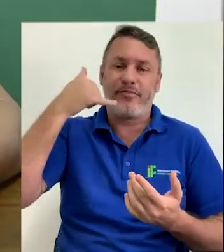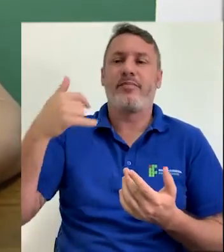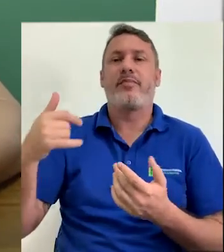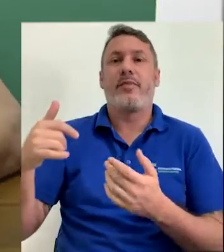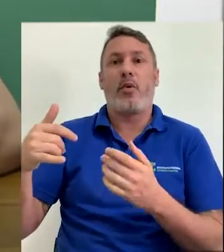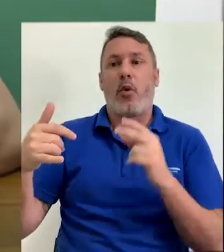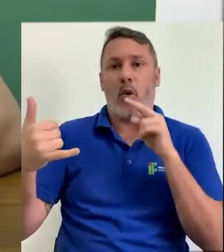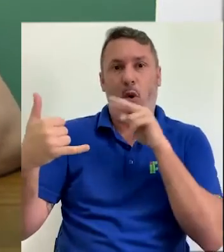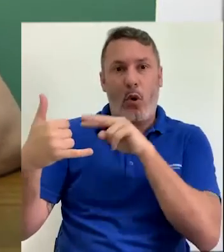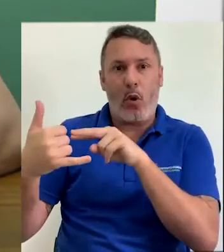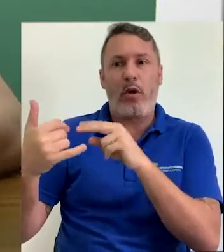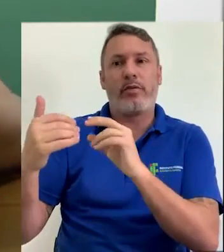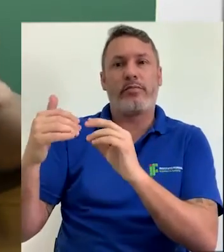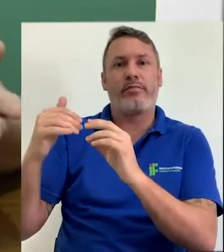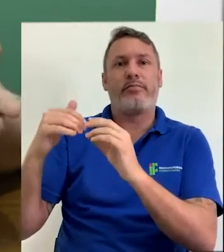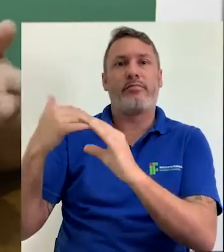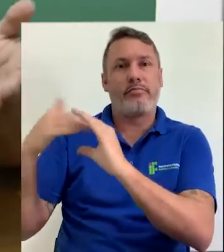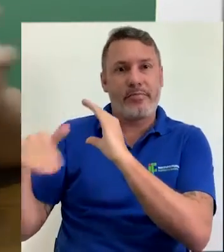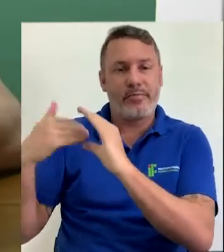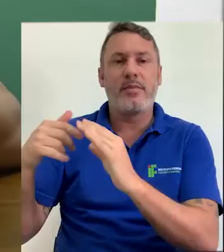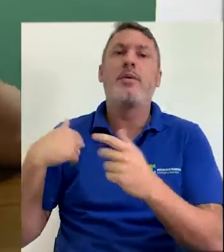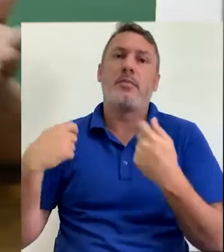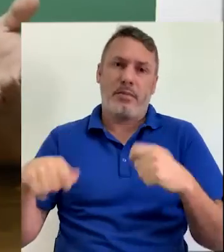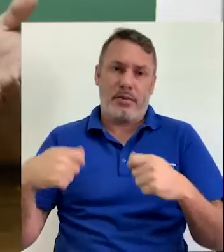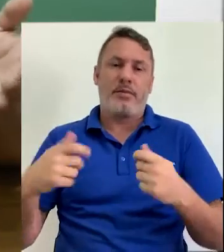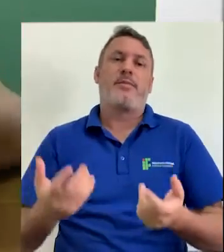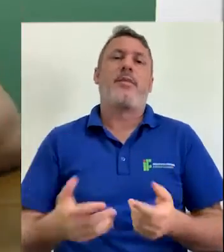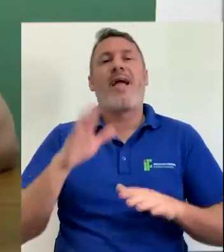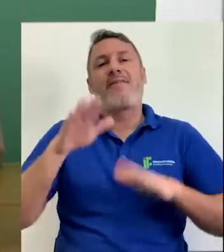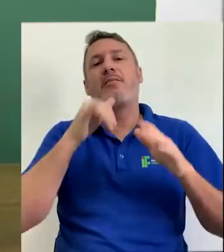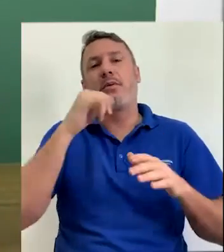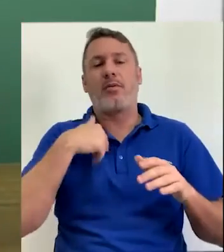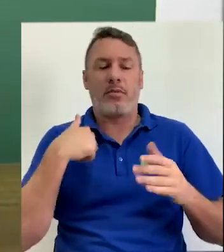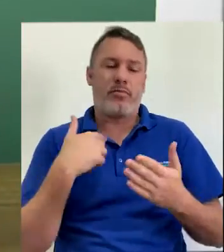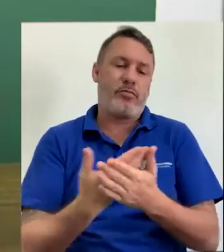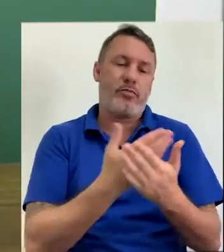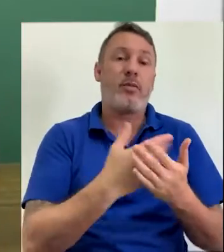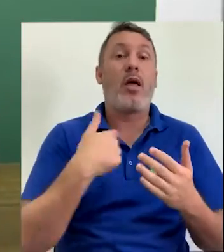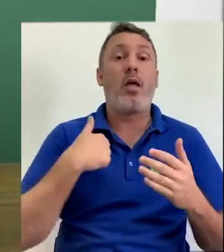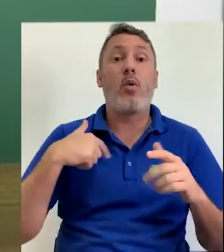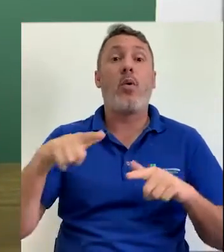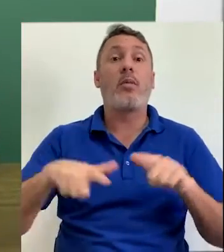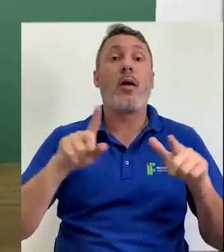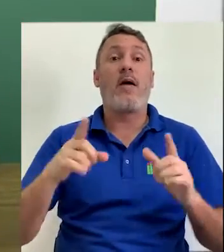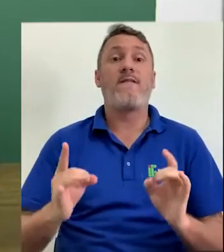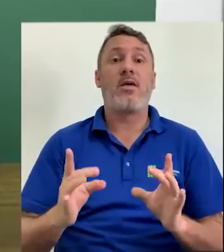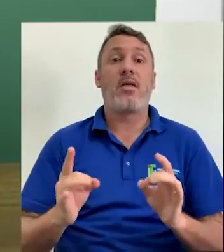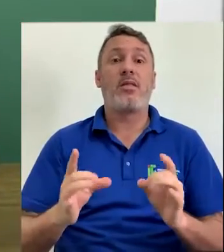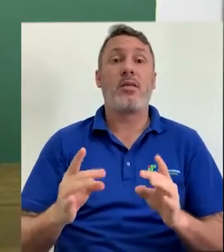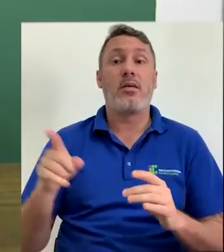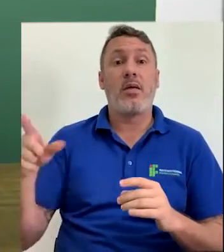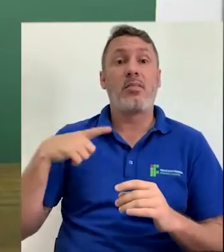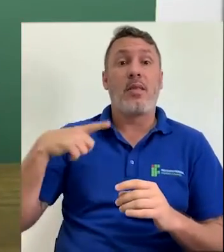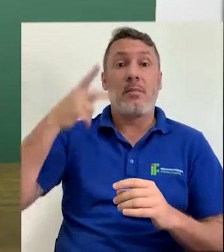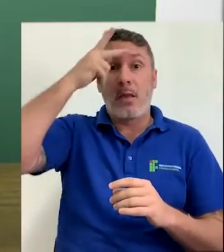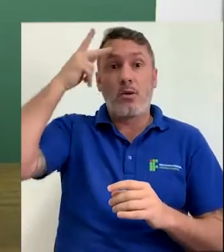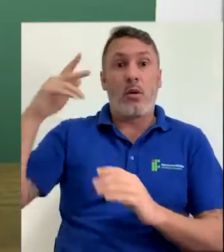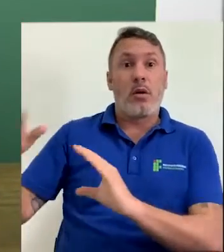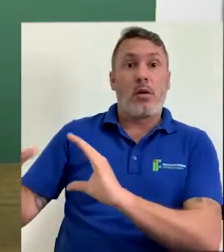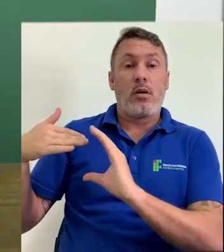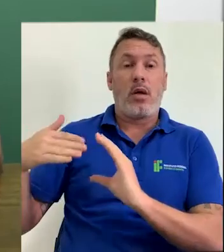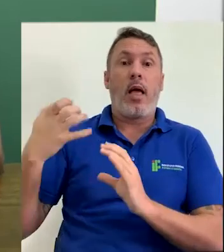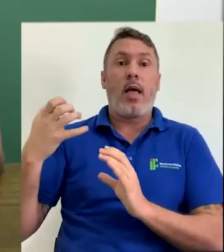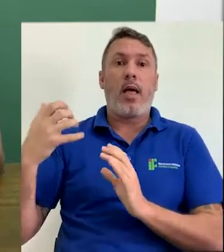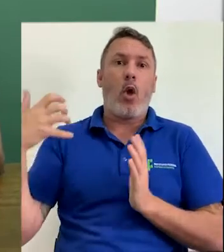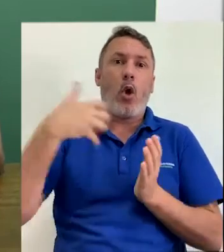responder. Muitas vezes eu posso estar trabalhando com vendas e é um cliente que está me ligando, oferecendo